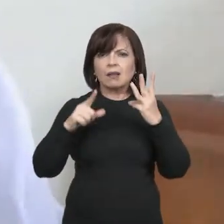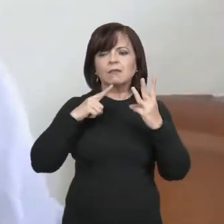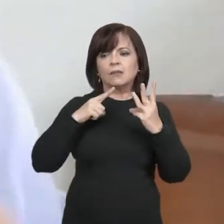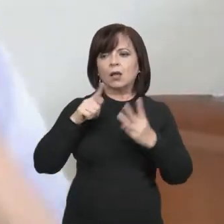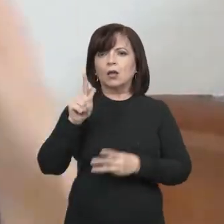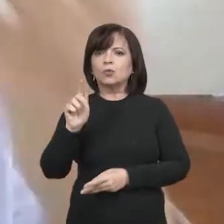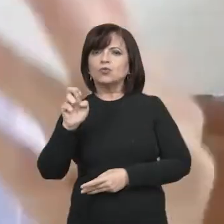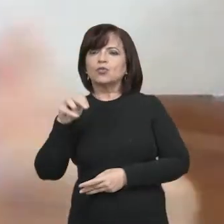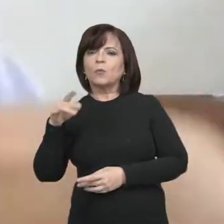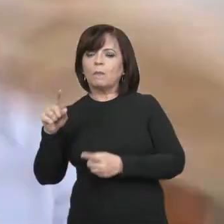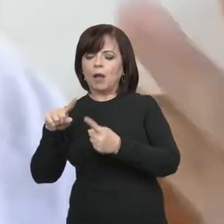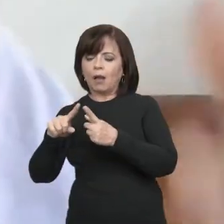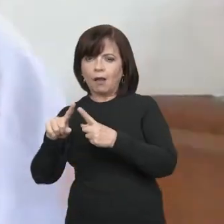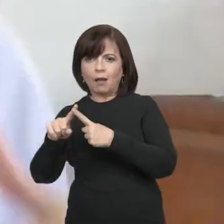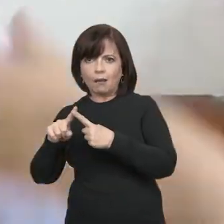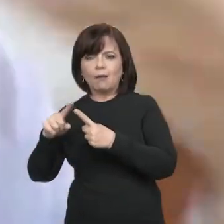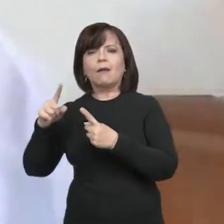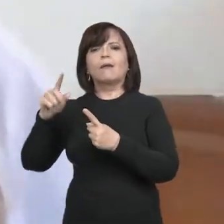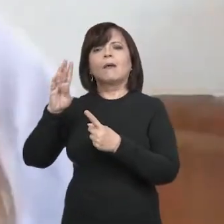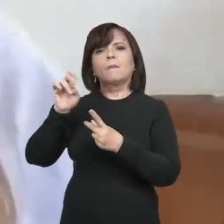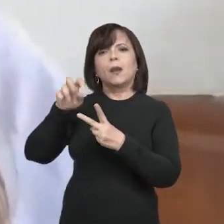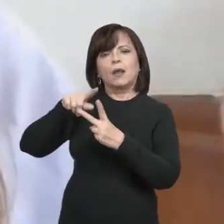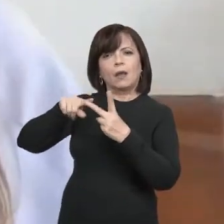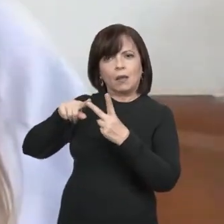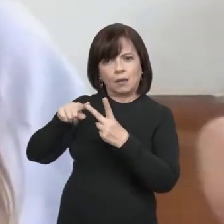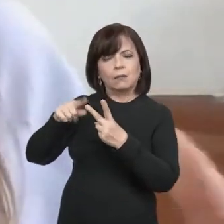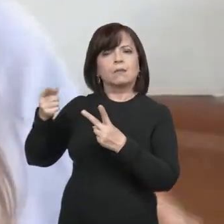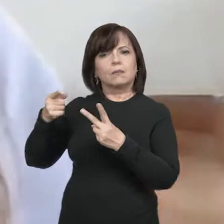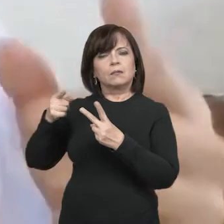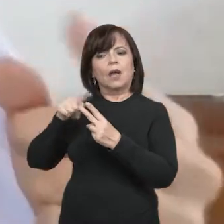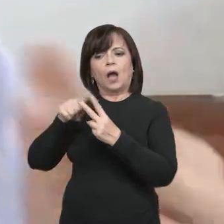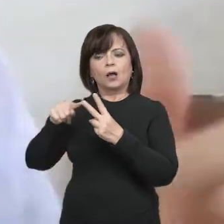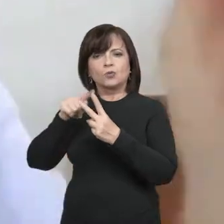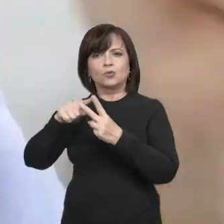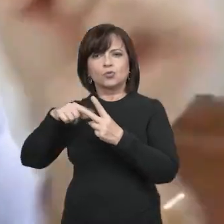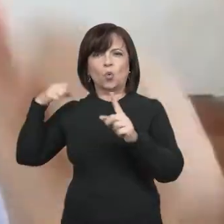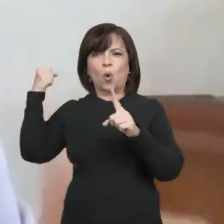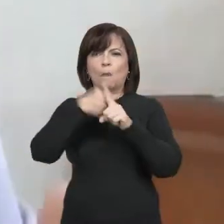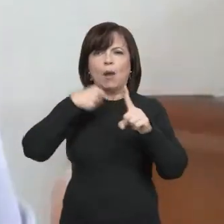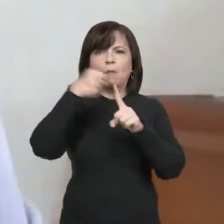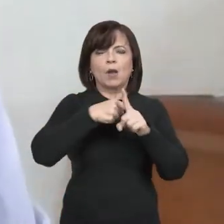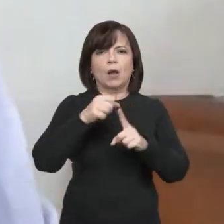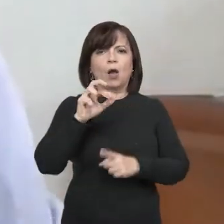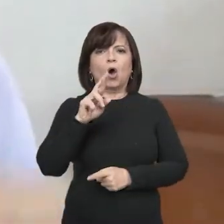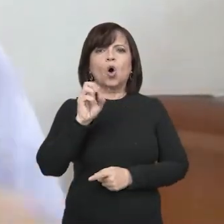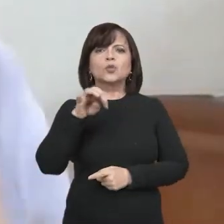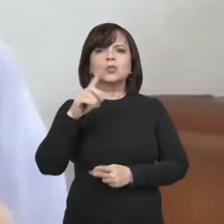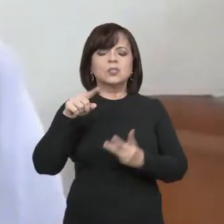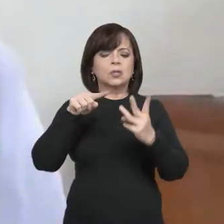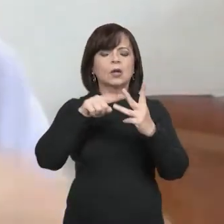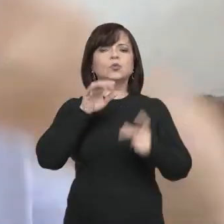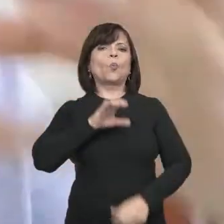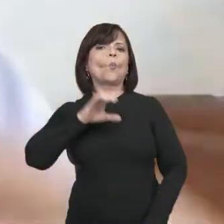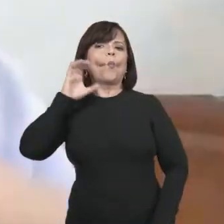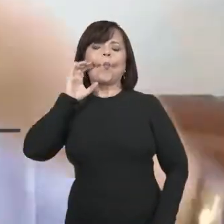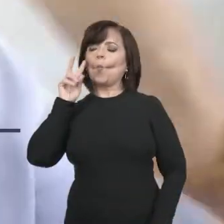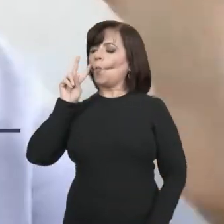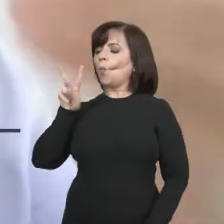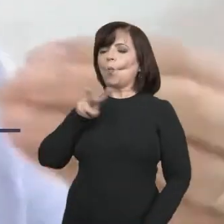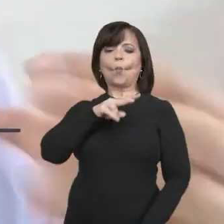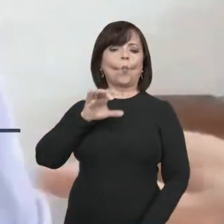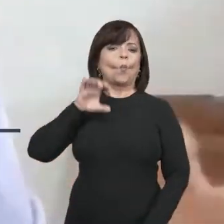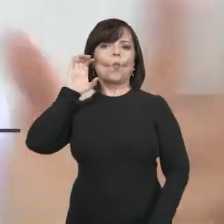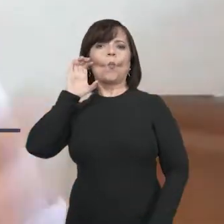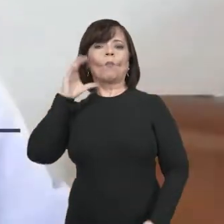e desígnios, Gilmara e Brenda agindo diretamente e Rosângela se omitindo, praticaram